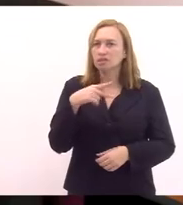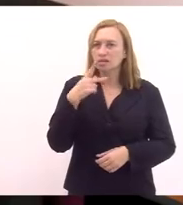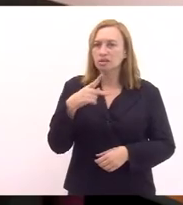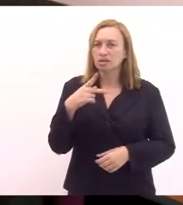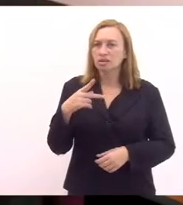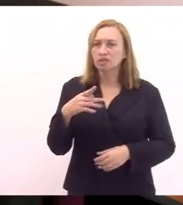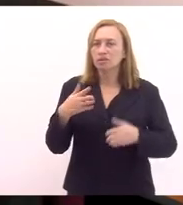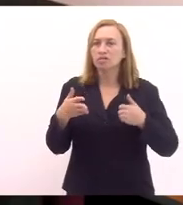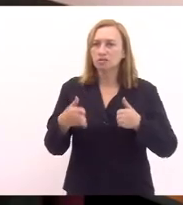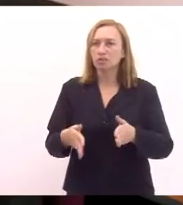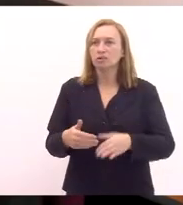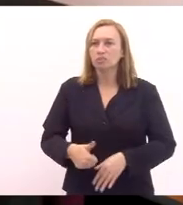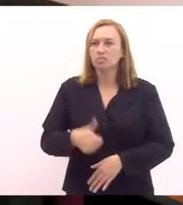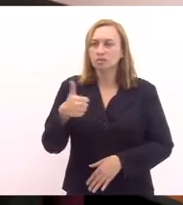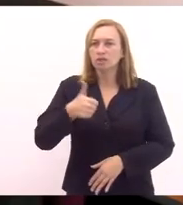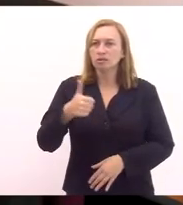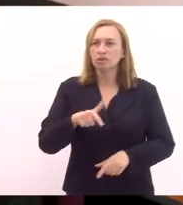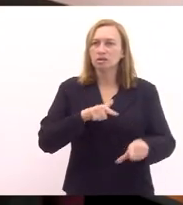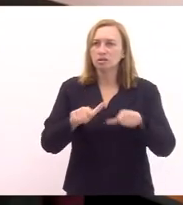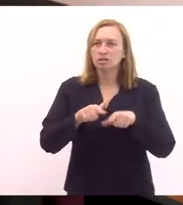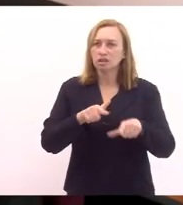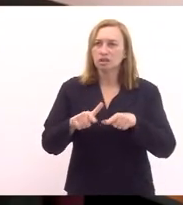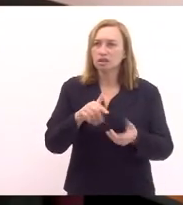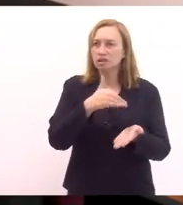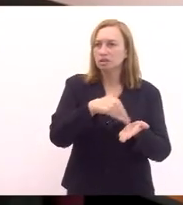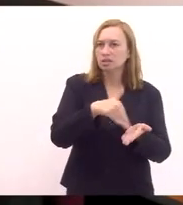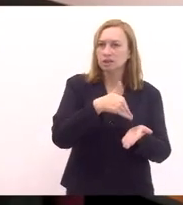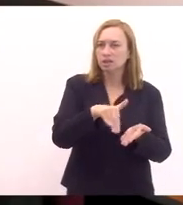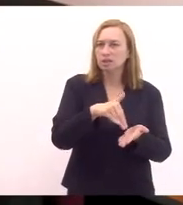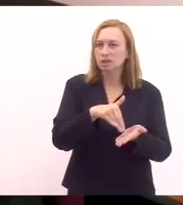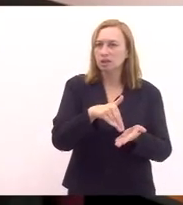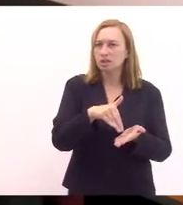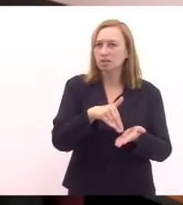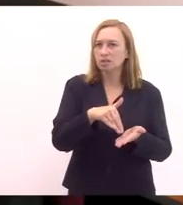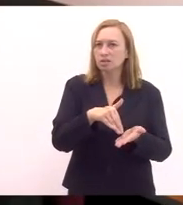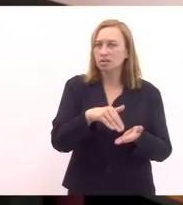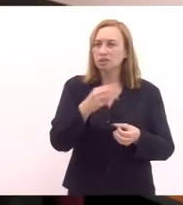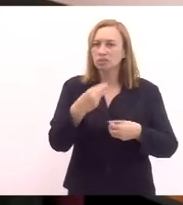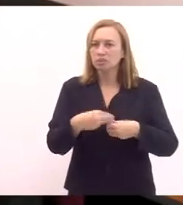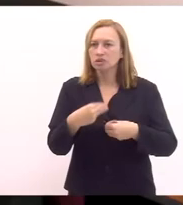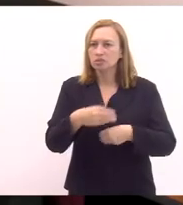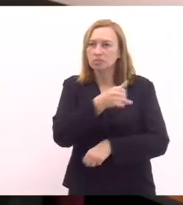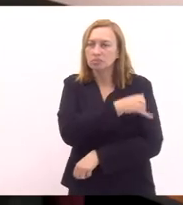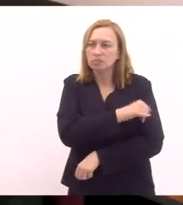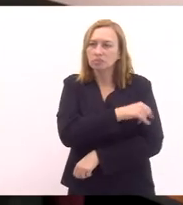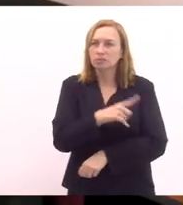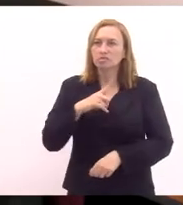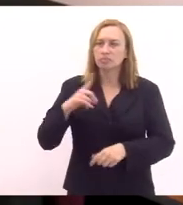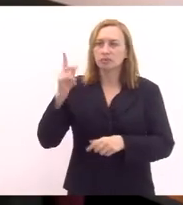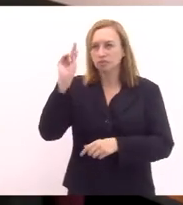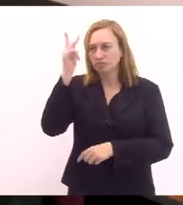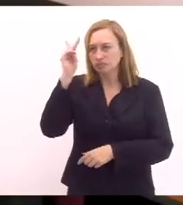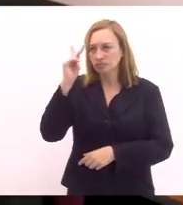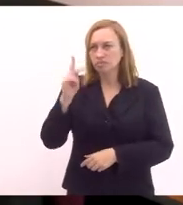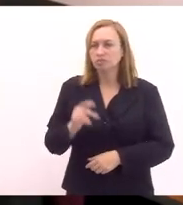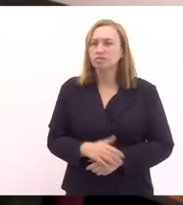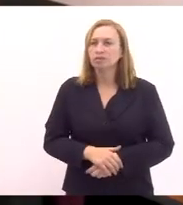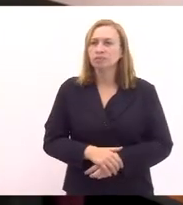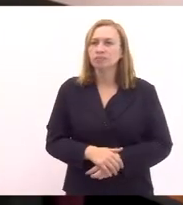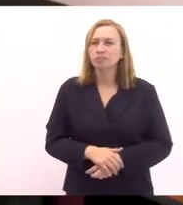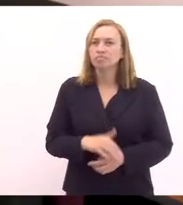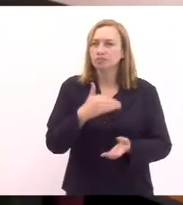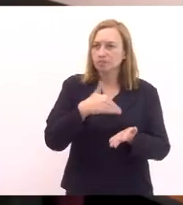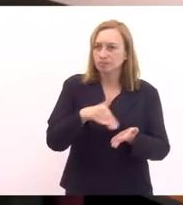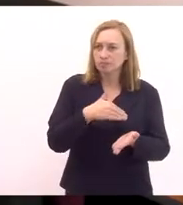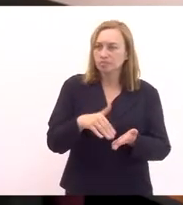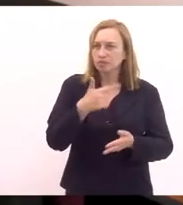como destaque que o nosso primeiro trabalho com a secretaria né ah o município do Rio de Janeiro tem um histórico de ter sido